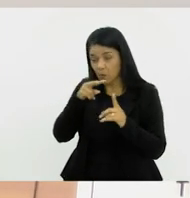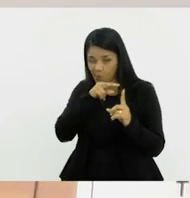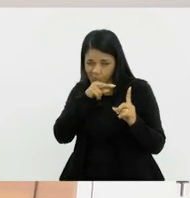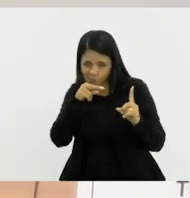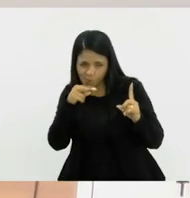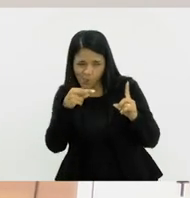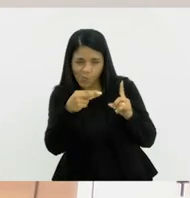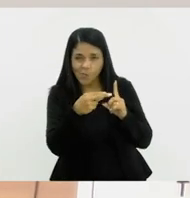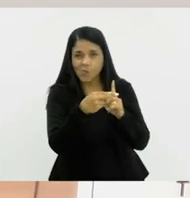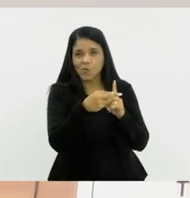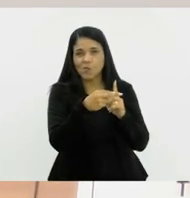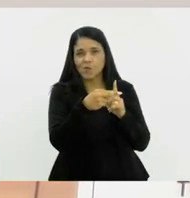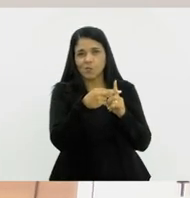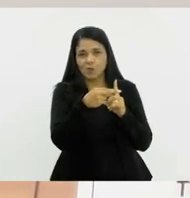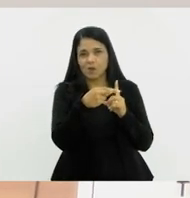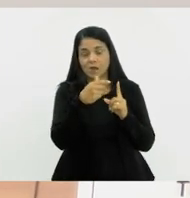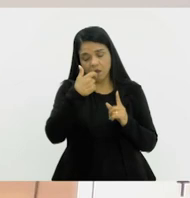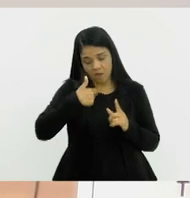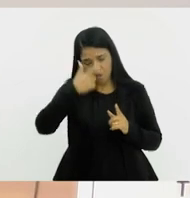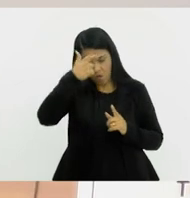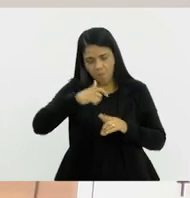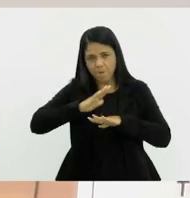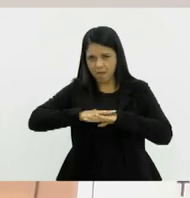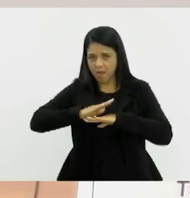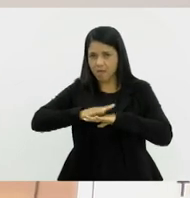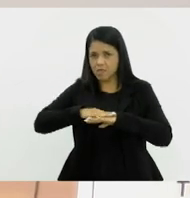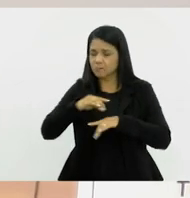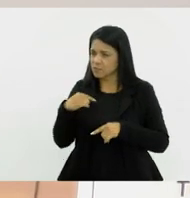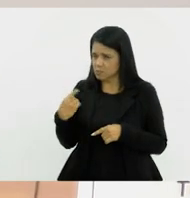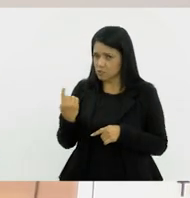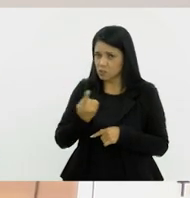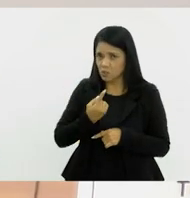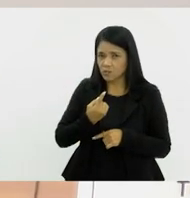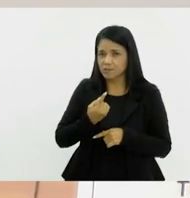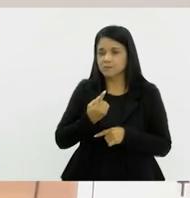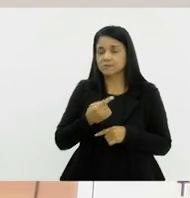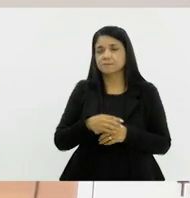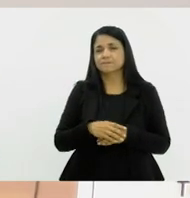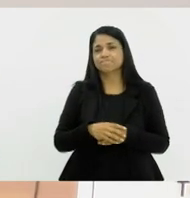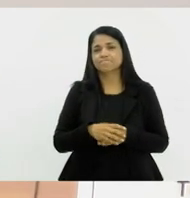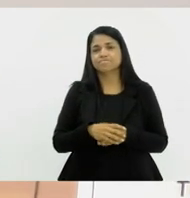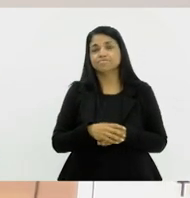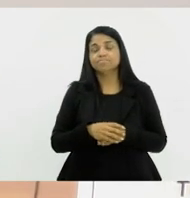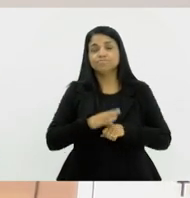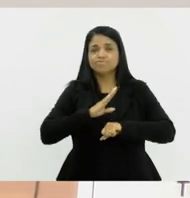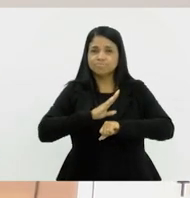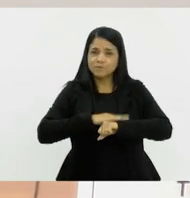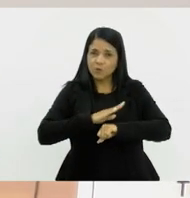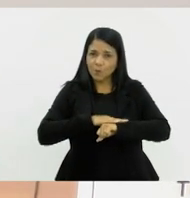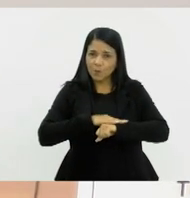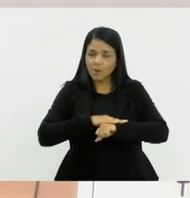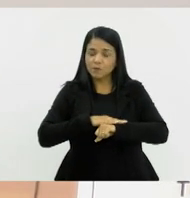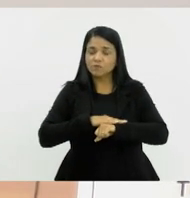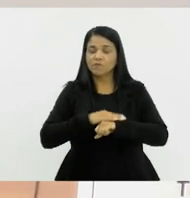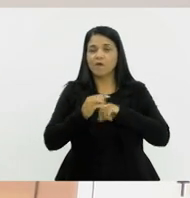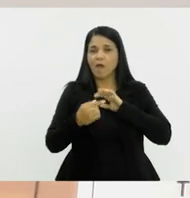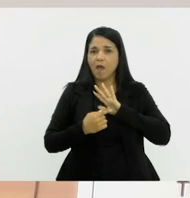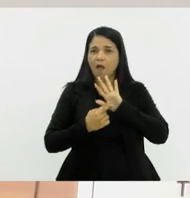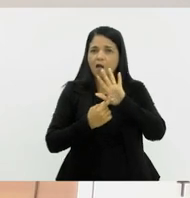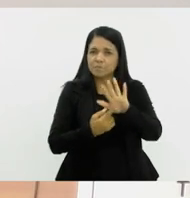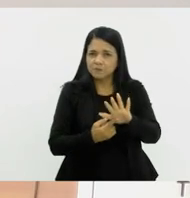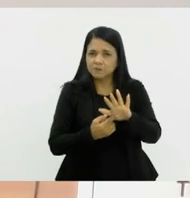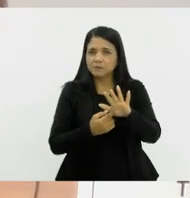do. Só para eu mesma e todos nós aqui. Então, no momento oportuno, o senhor vai apresentar a